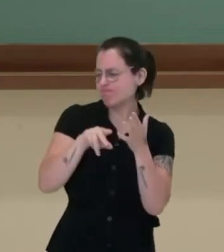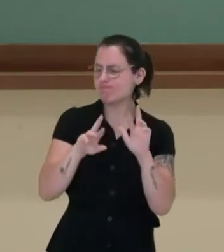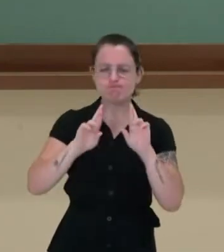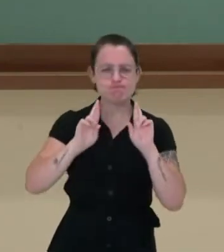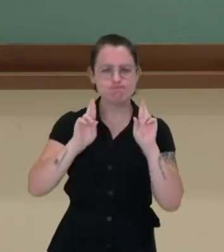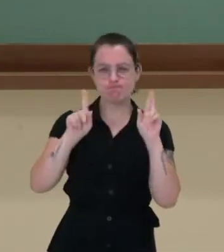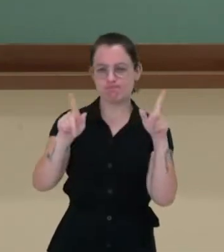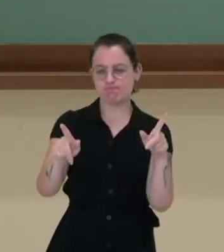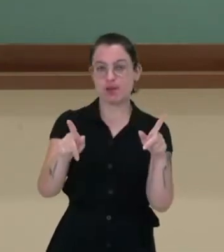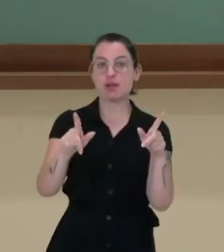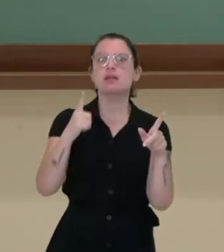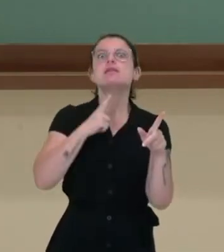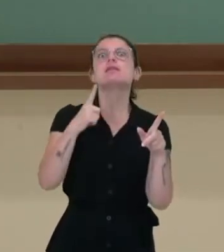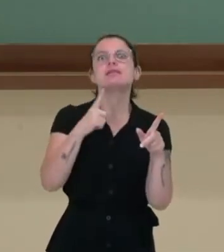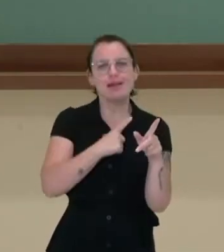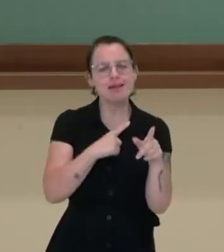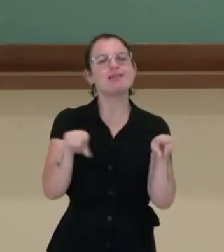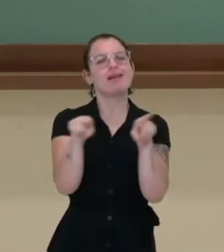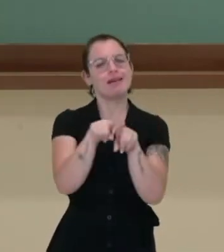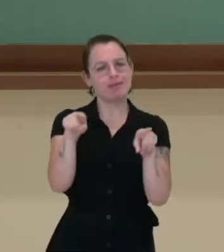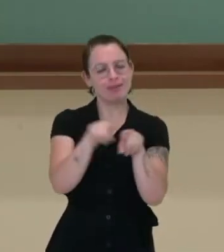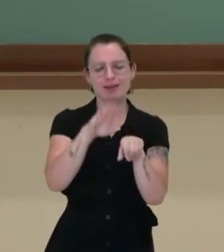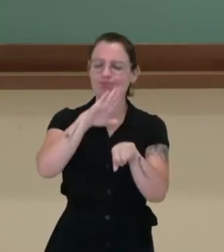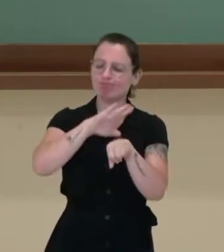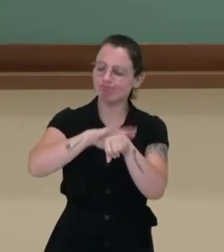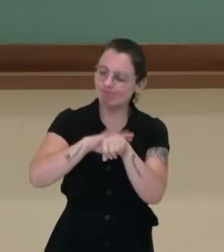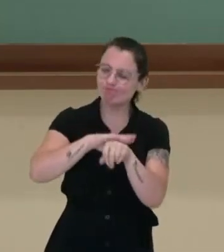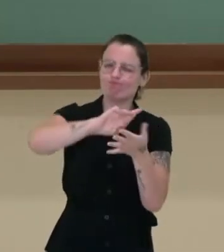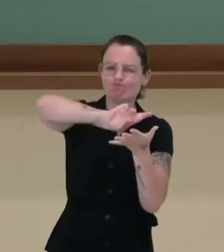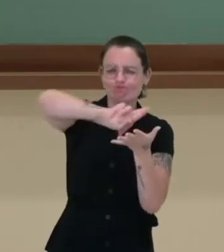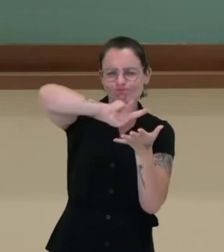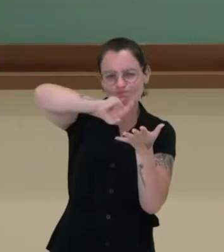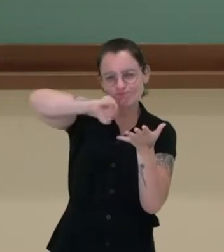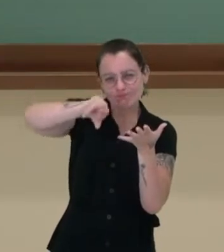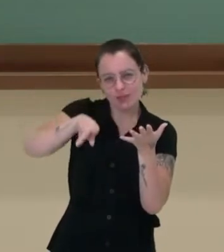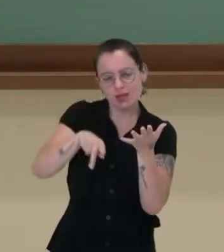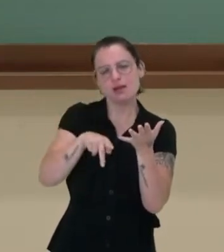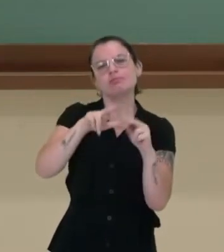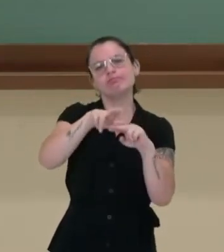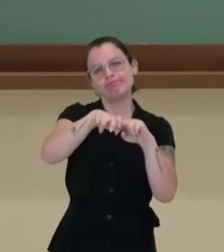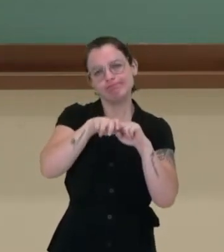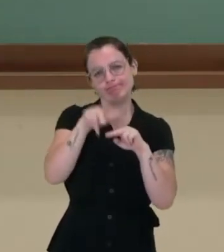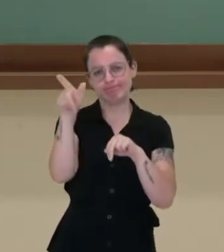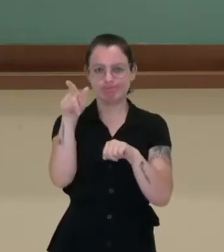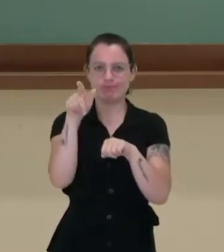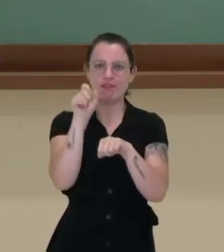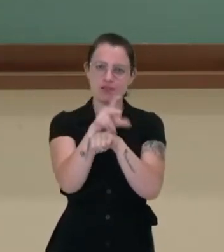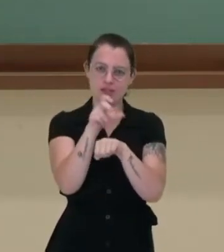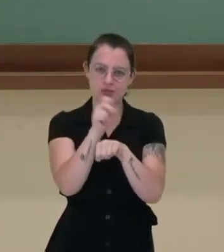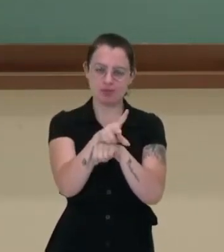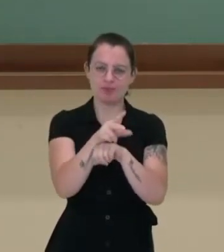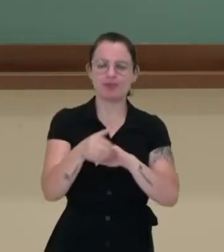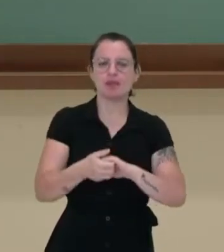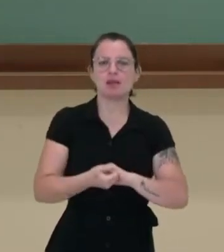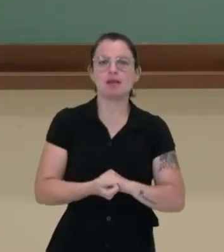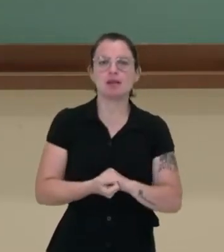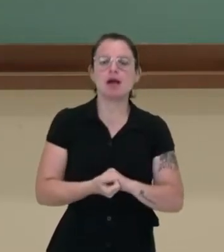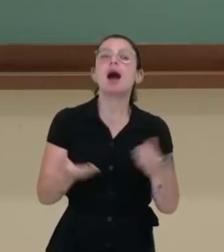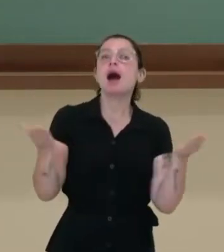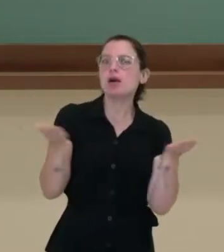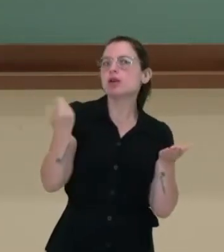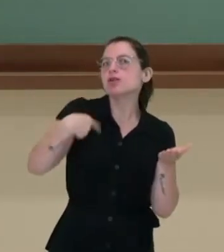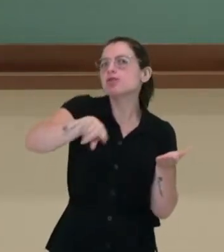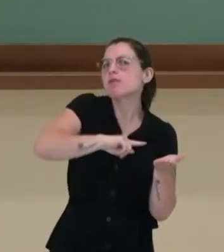de doenças causadas por esses vírus. Vamos falar da